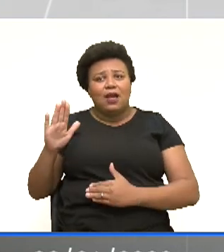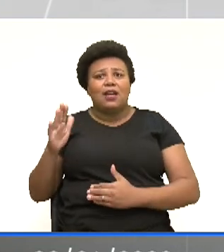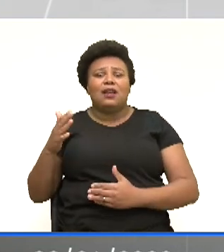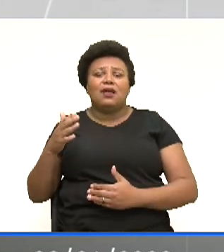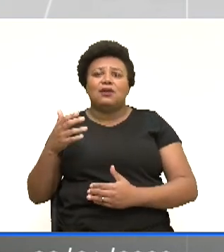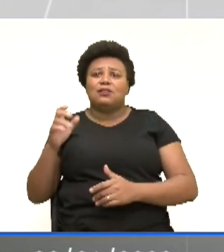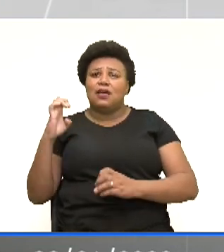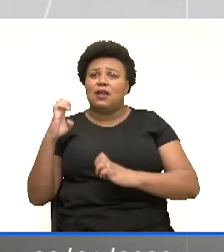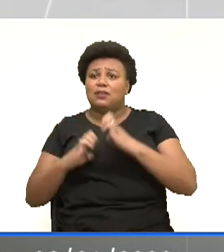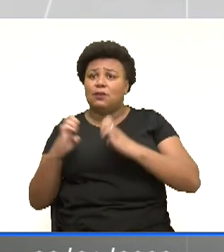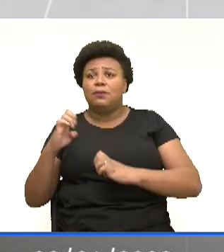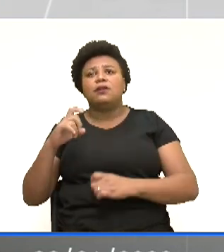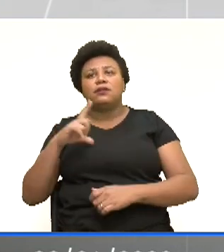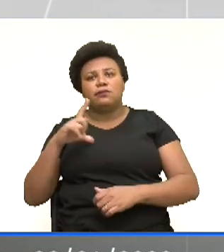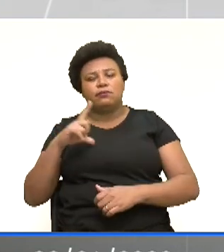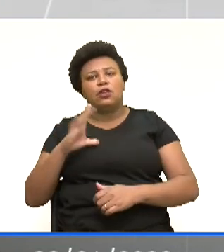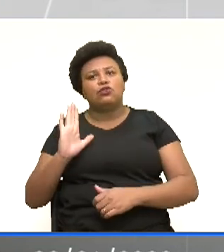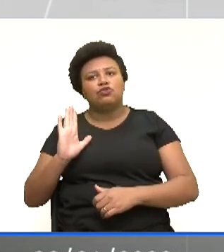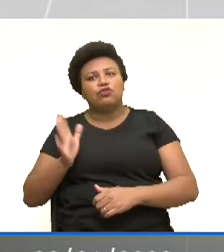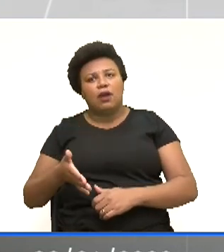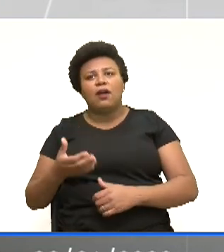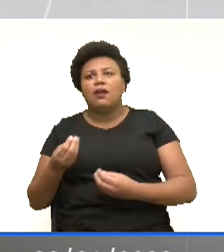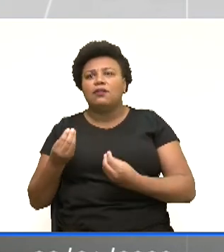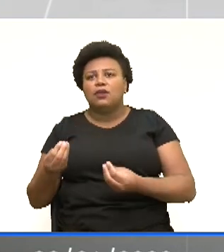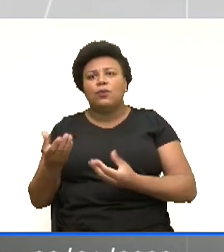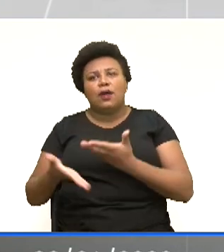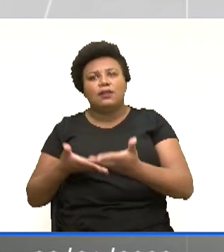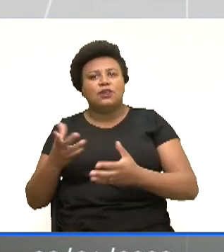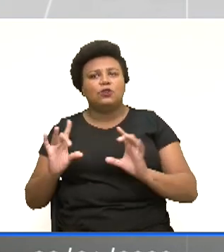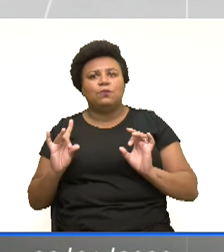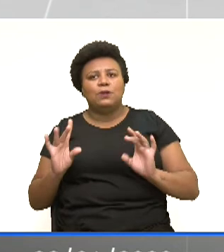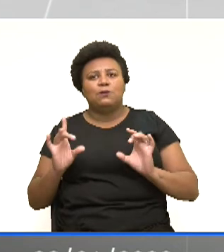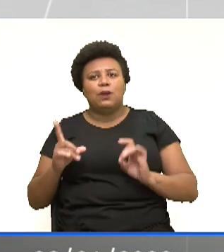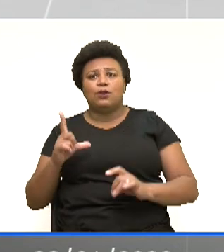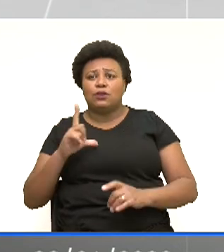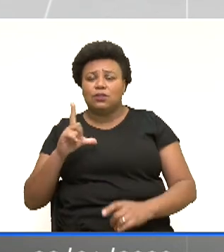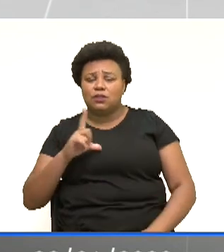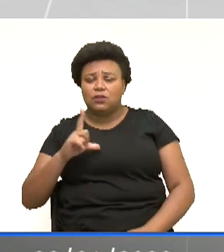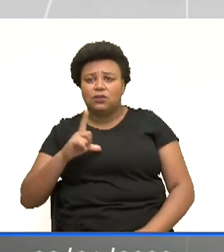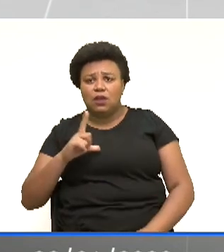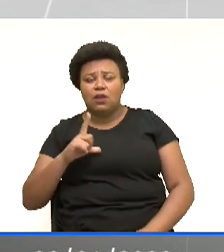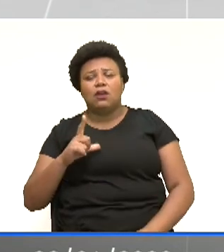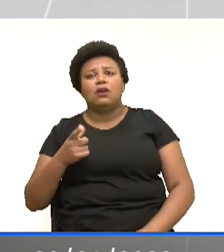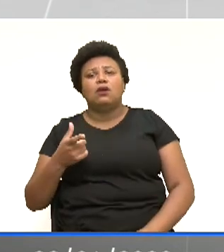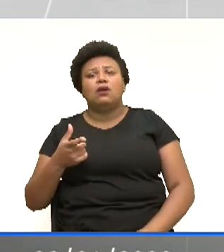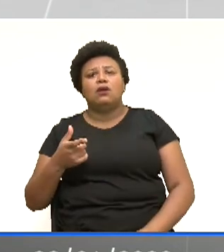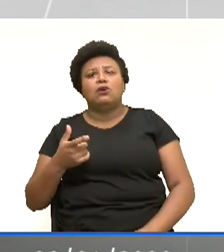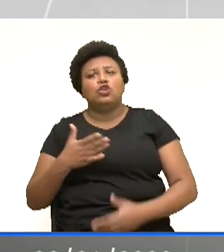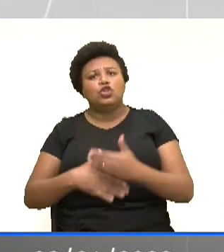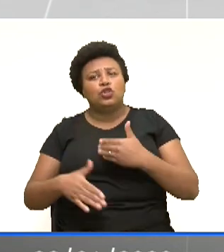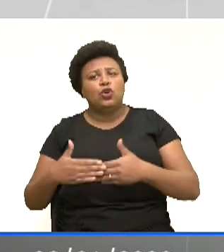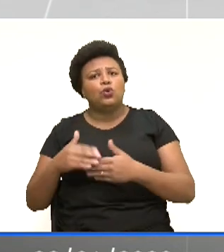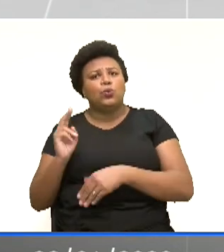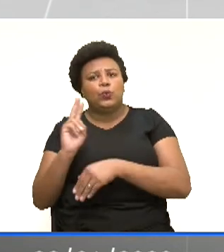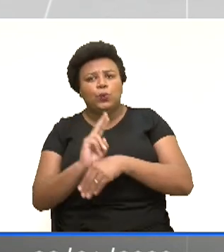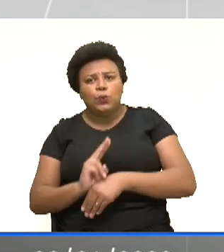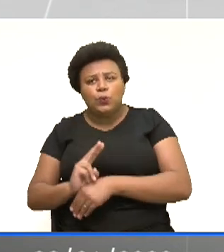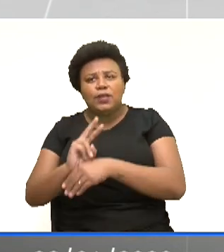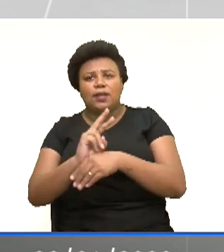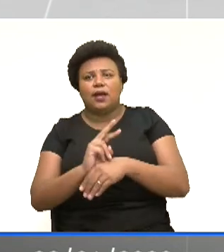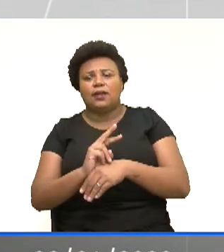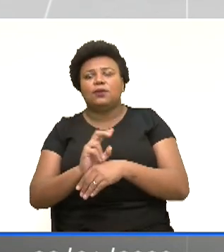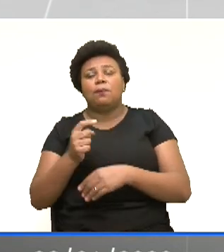60 anos, as empresas estão já dando um atendimento especial, né, que tivesse um cuidado para que a